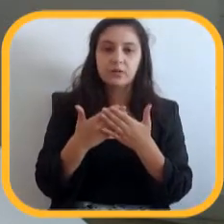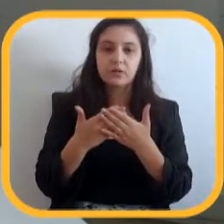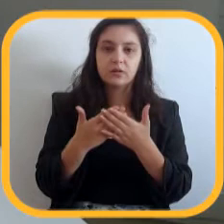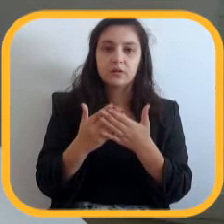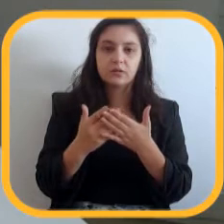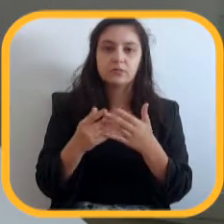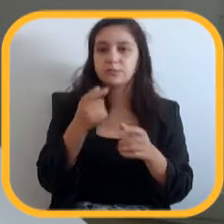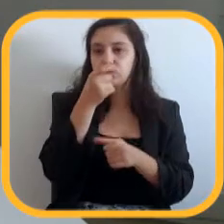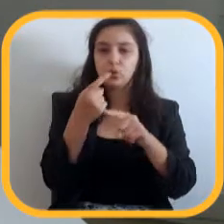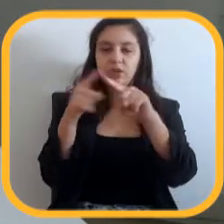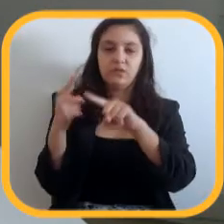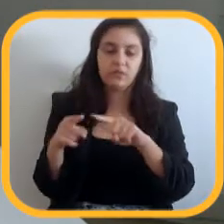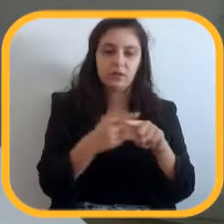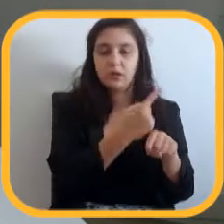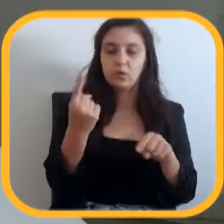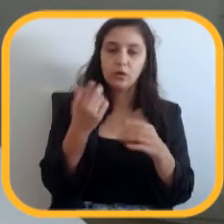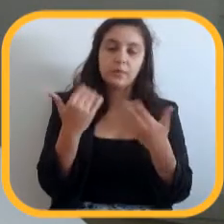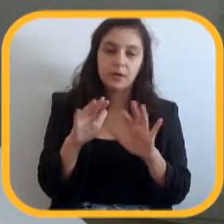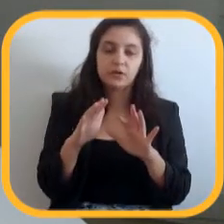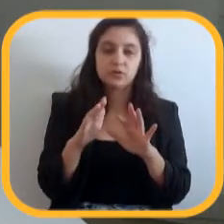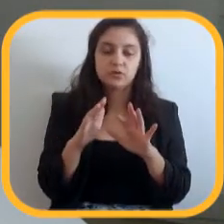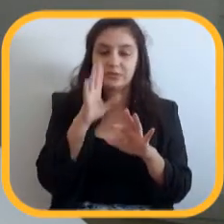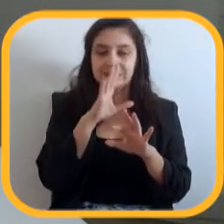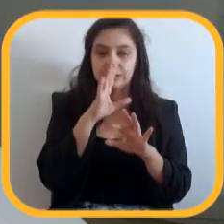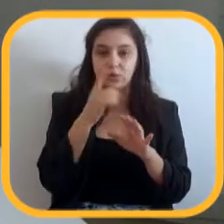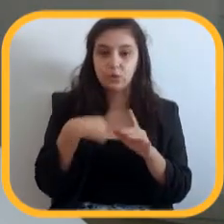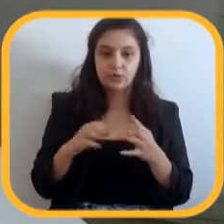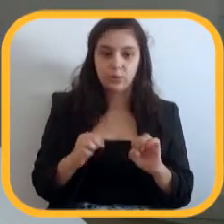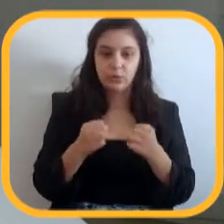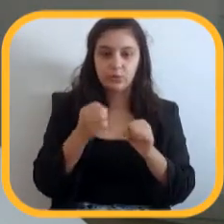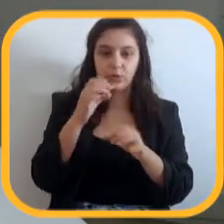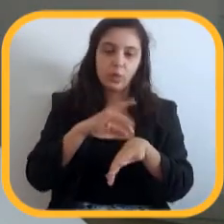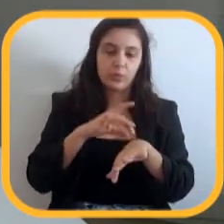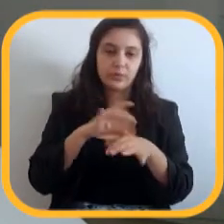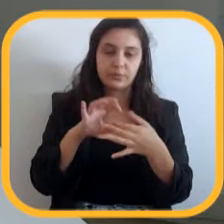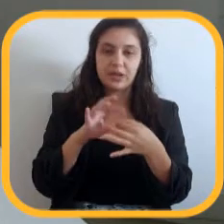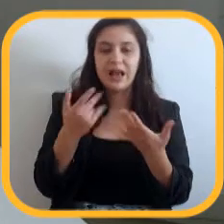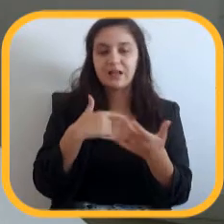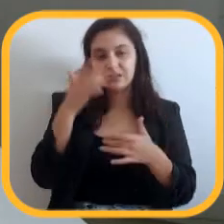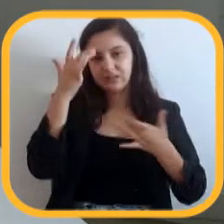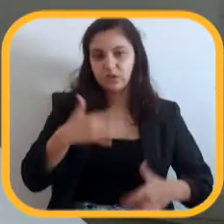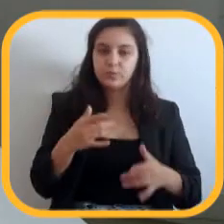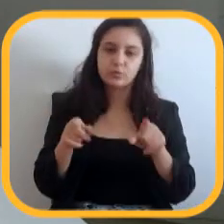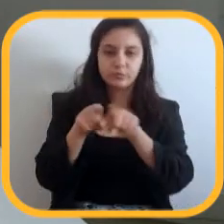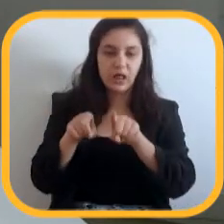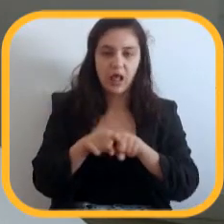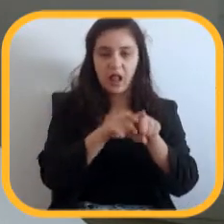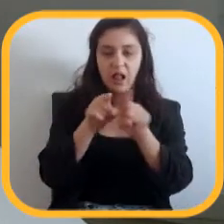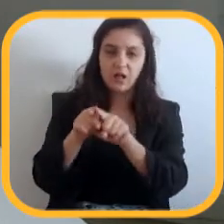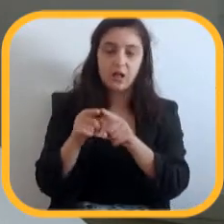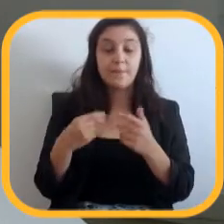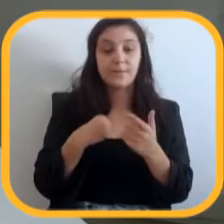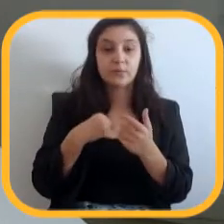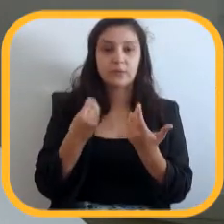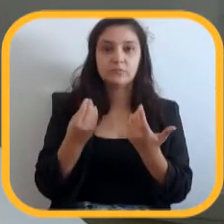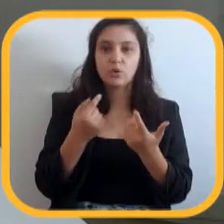de forma diferente de pessoa para pessoa. No entanto, quando estamos perante uma ansiedade patológica, há sintomas que são comuns.